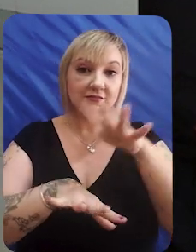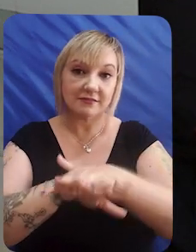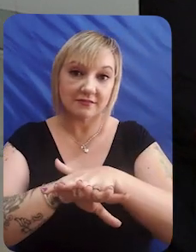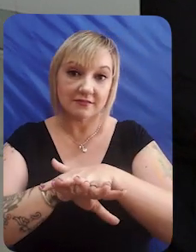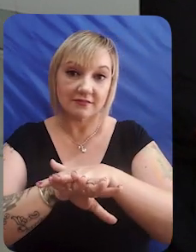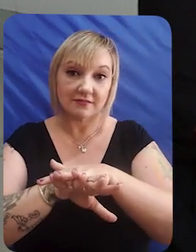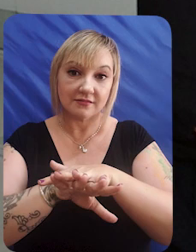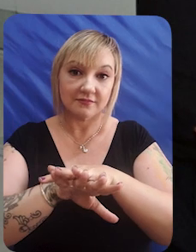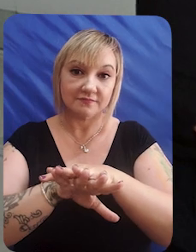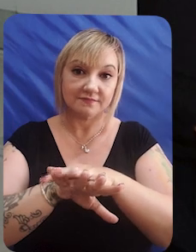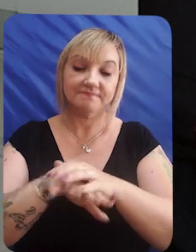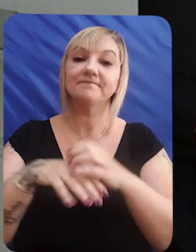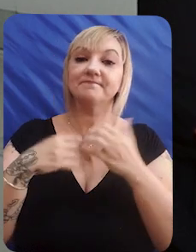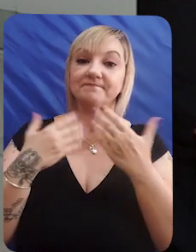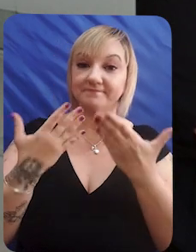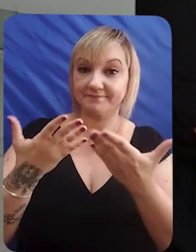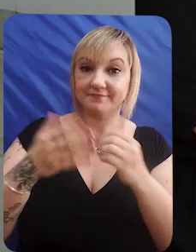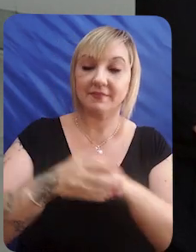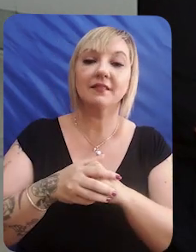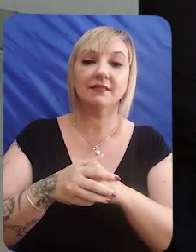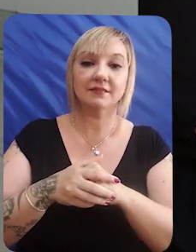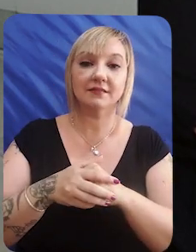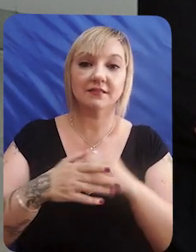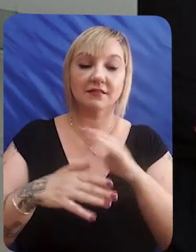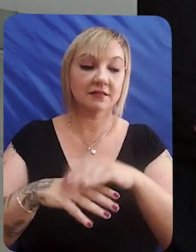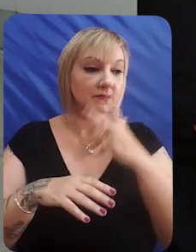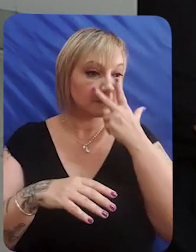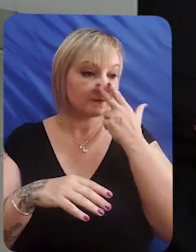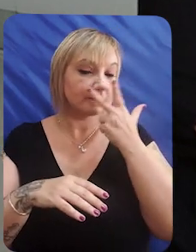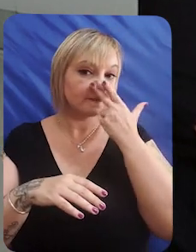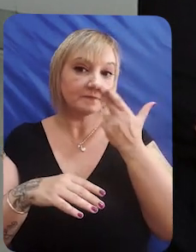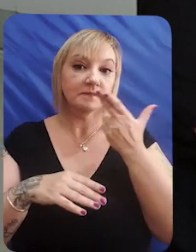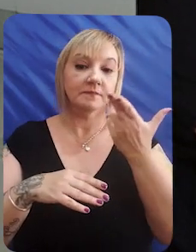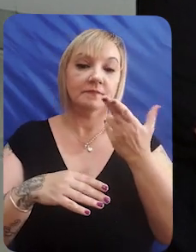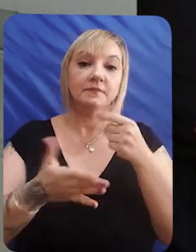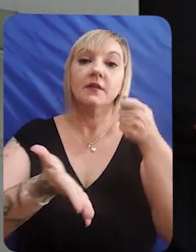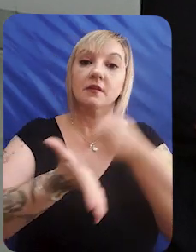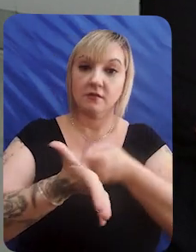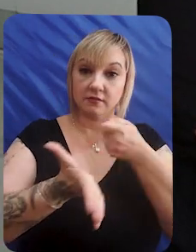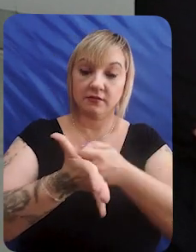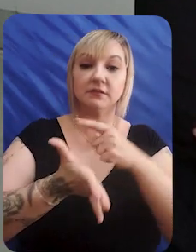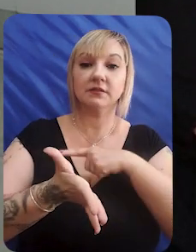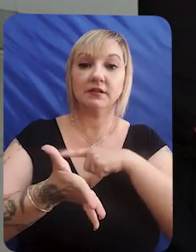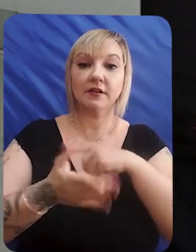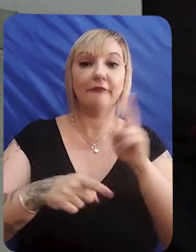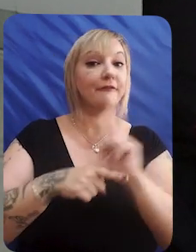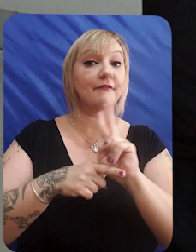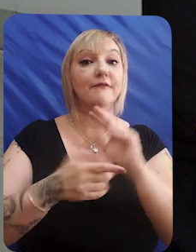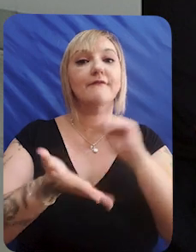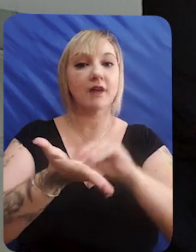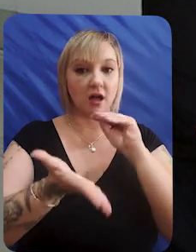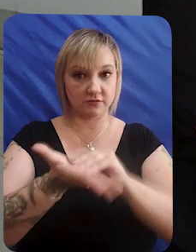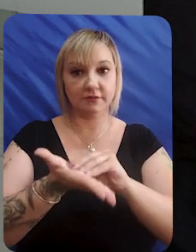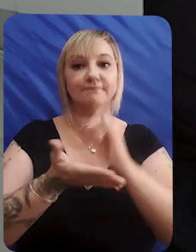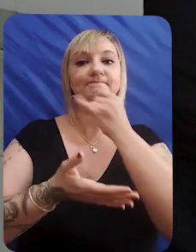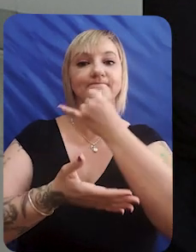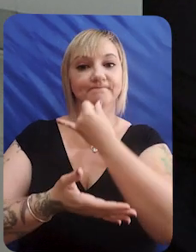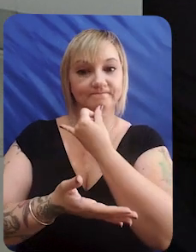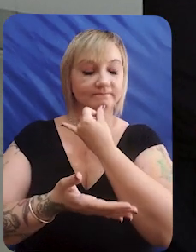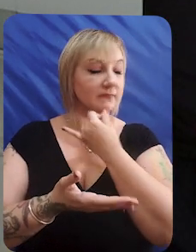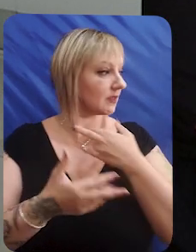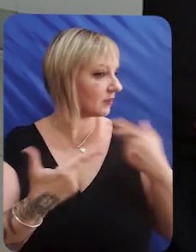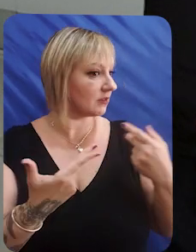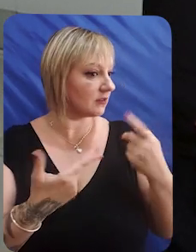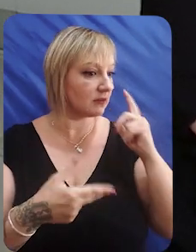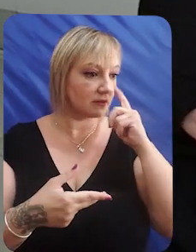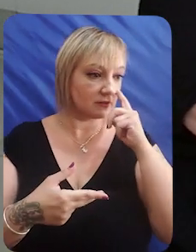que faz para a gente cobrar né, das eu autoridades? acho que cobrança existe, só não existe a fiscalização, infelizmente. Que